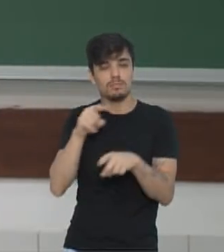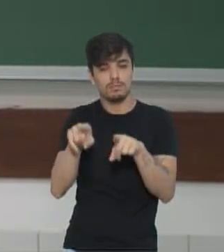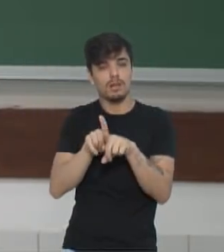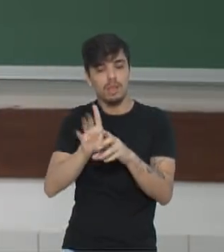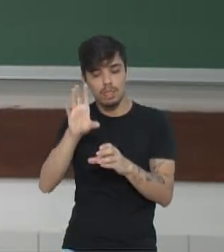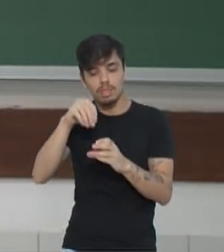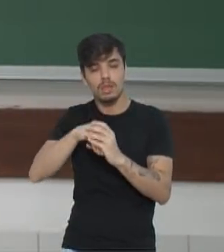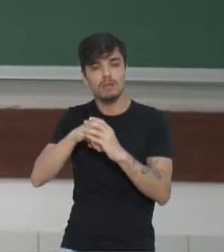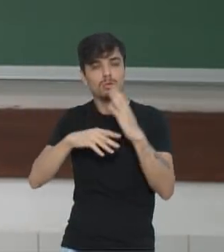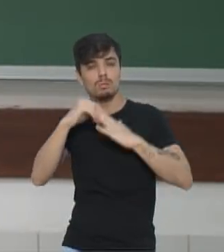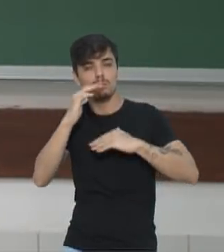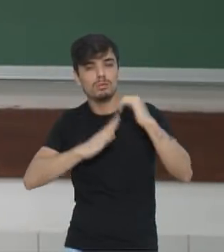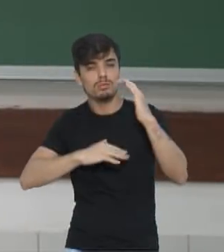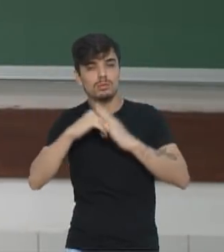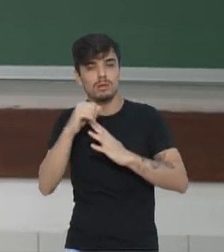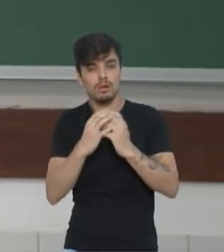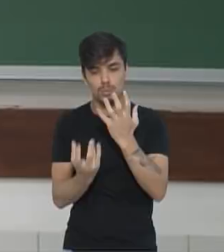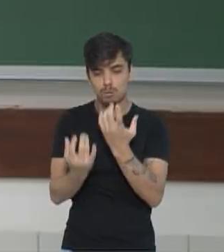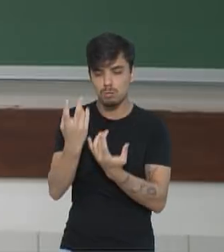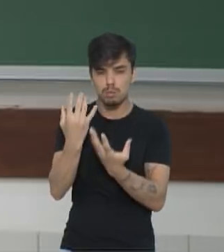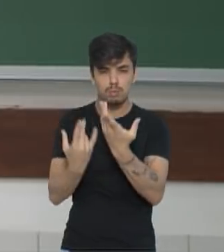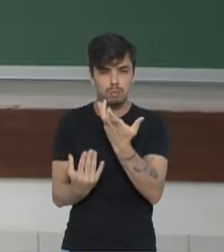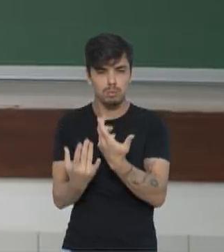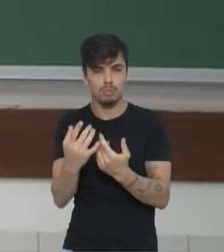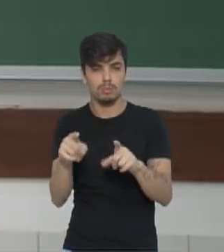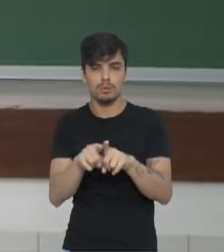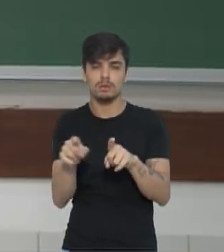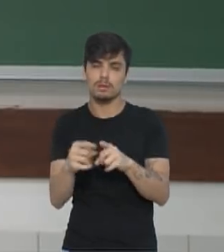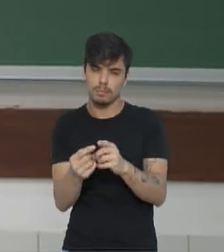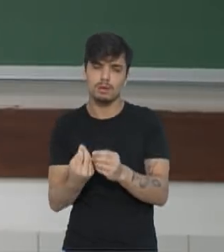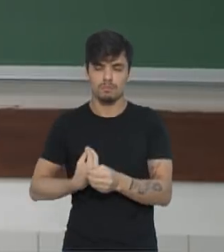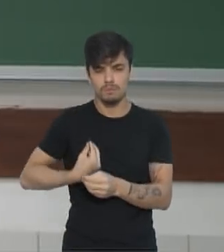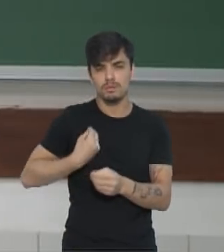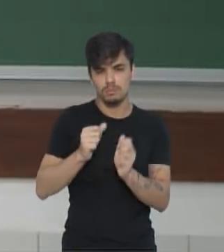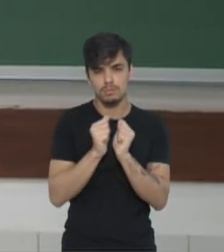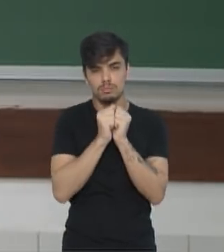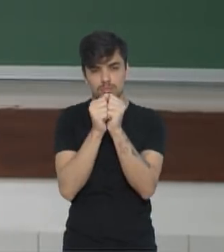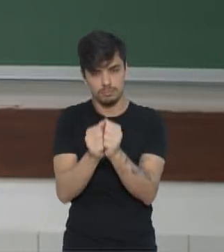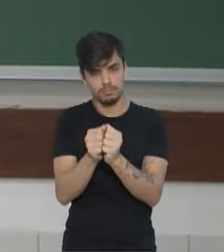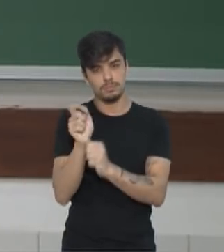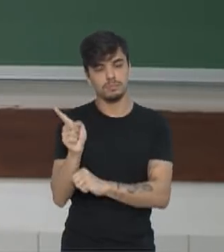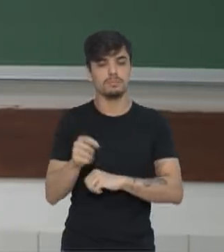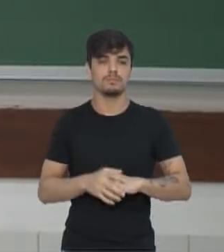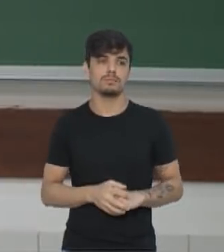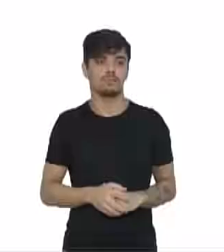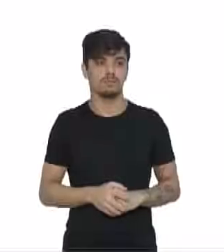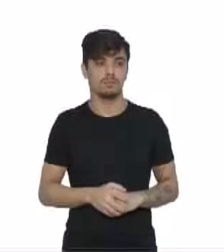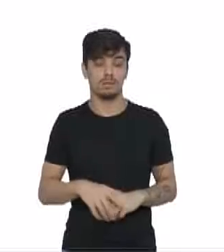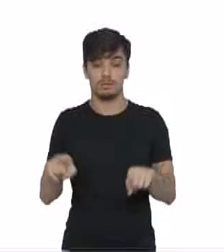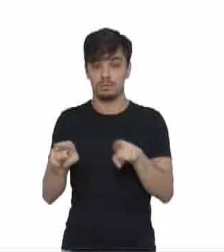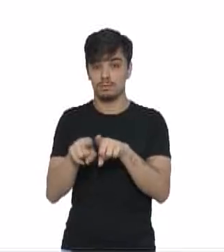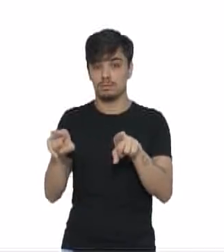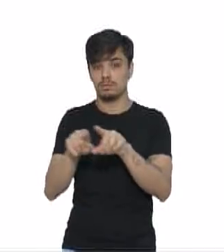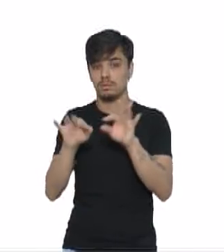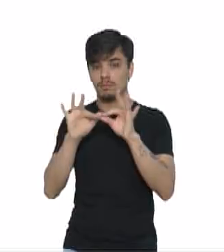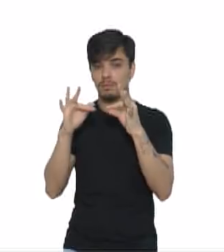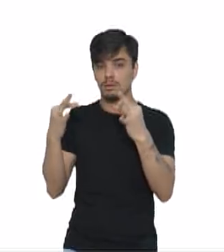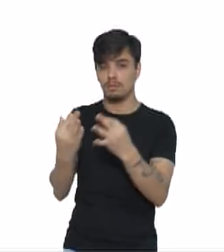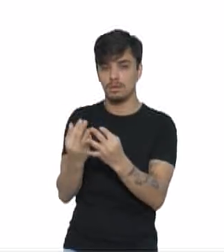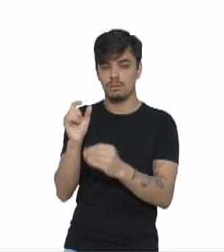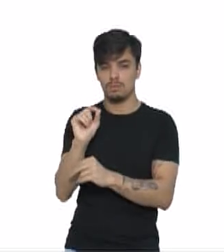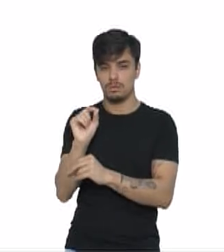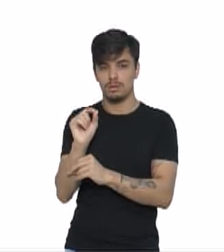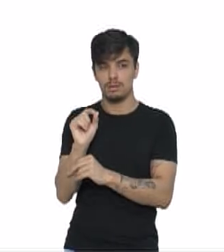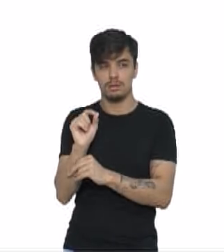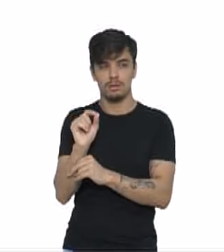eles produziam sua própria fogueira, se aqueciam e viviam ali junto, certo? E aqui você tem uma típica família deles, detalhe,